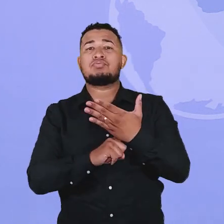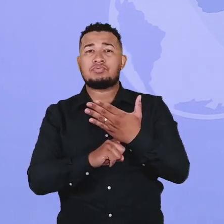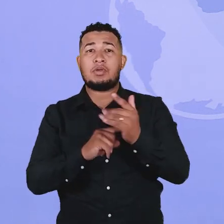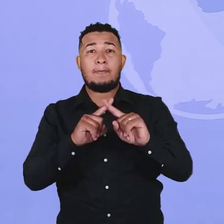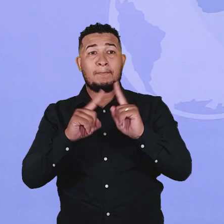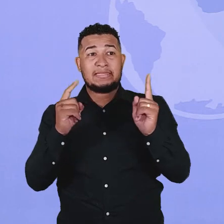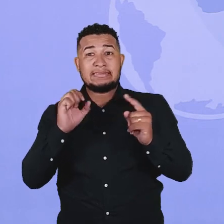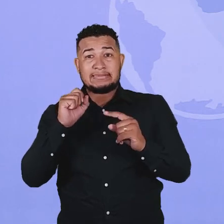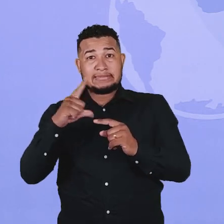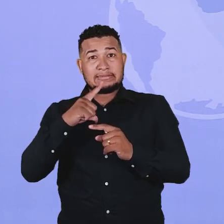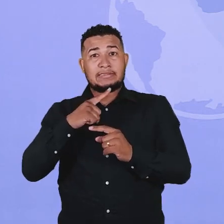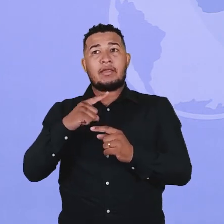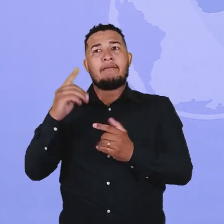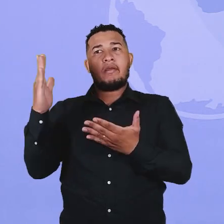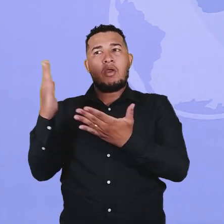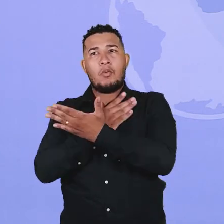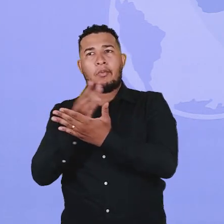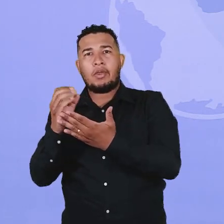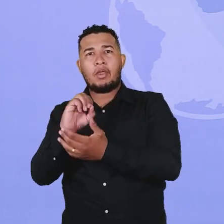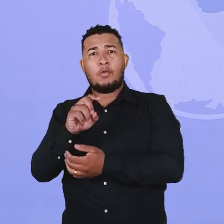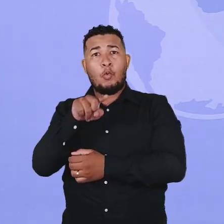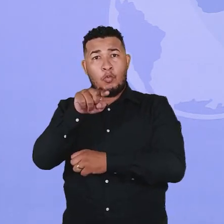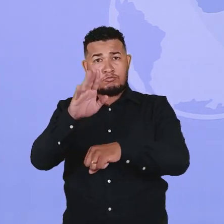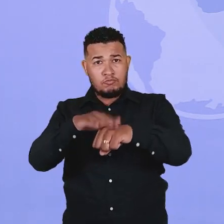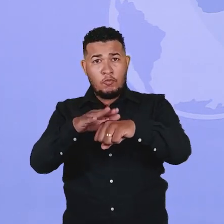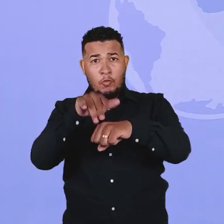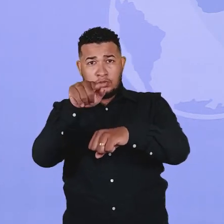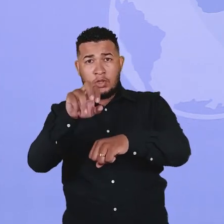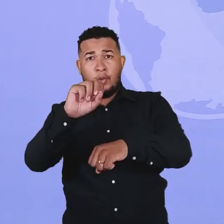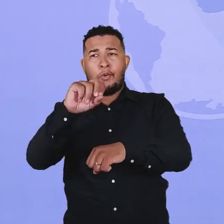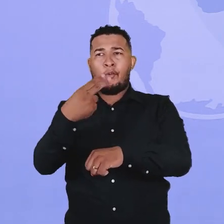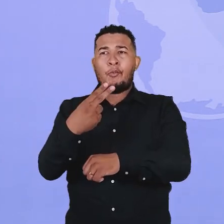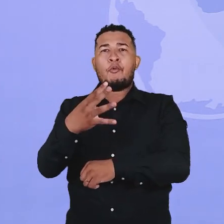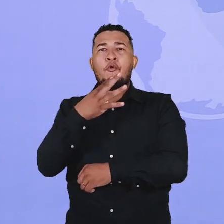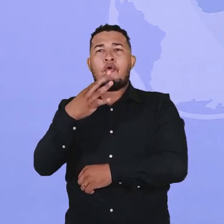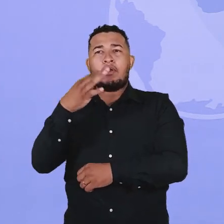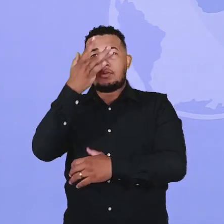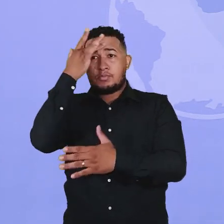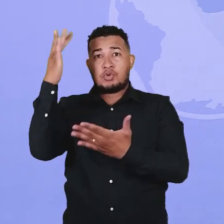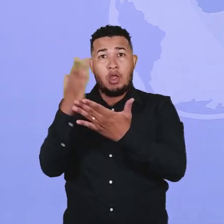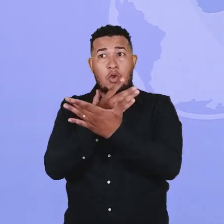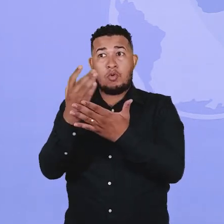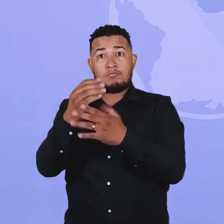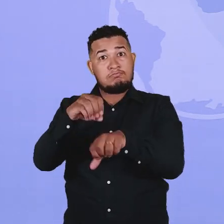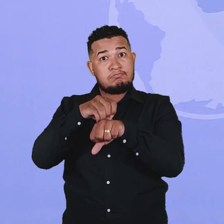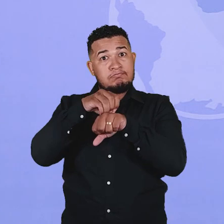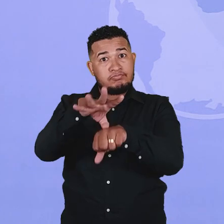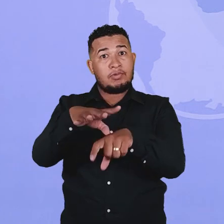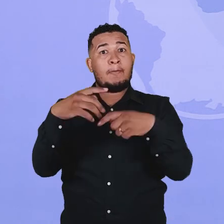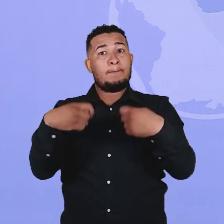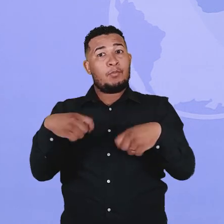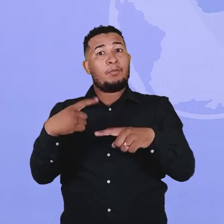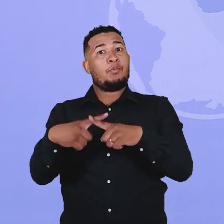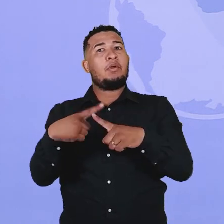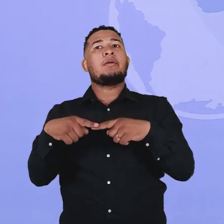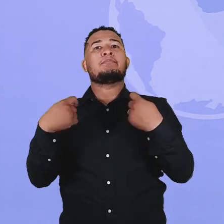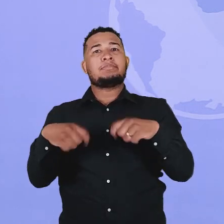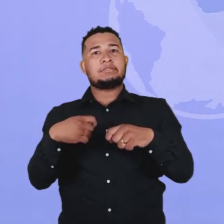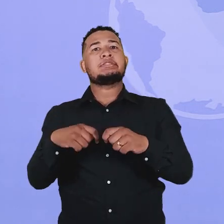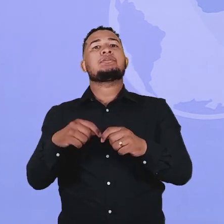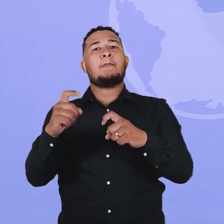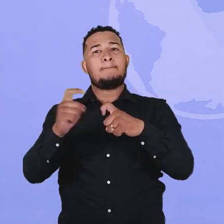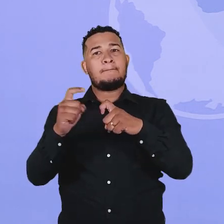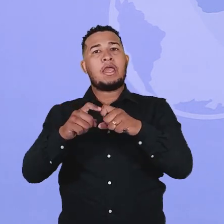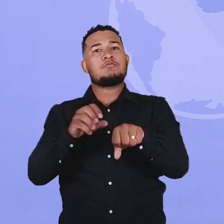esse atendimento. Mas se porventura tiver alguém, ou você, ou algum aluno que você conheça, alguém da família, indique isso, porque precisa de